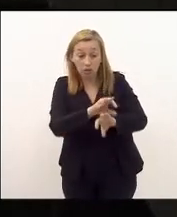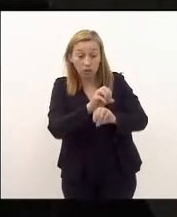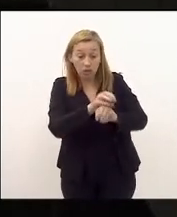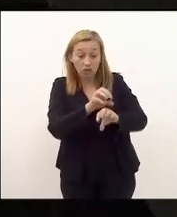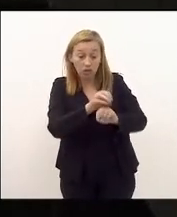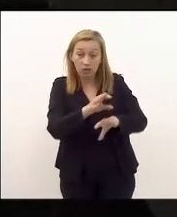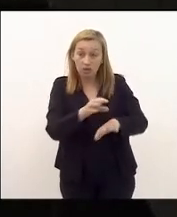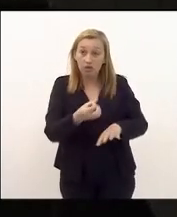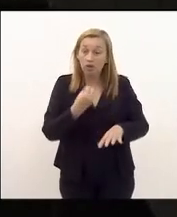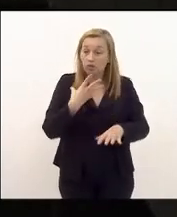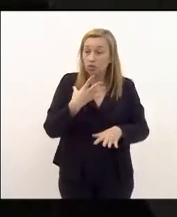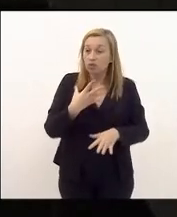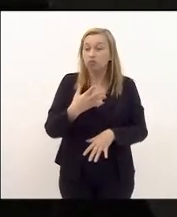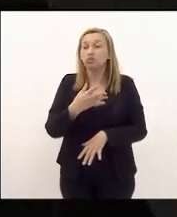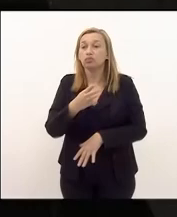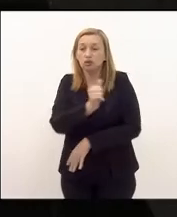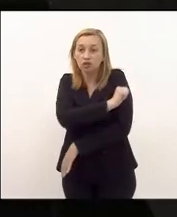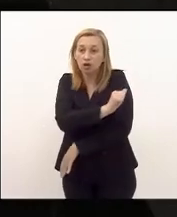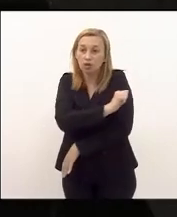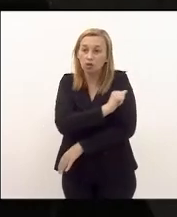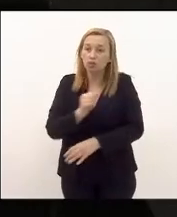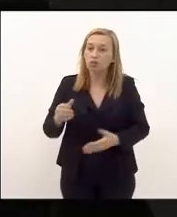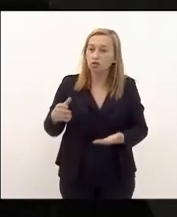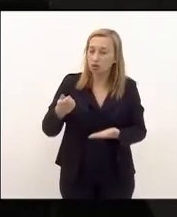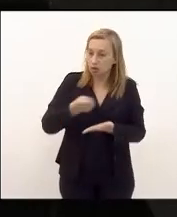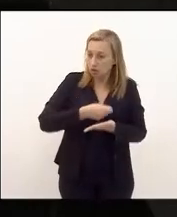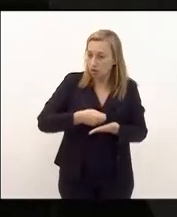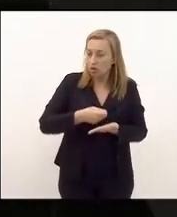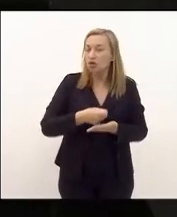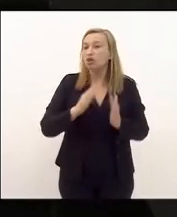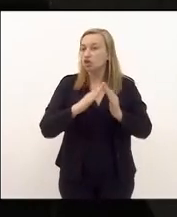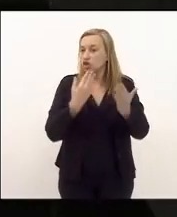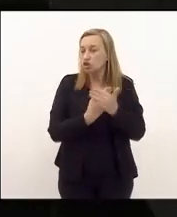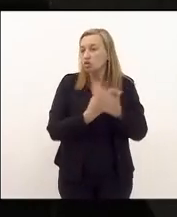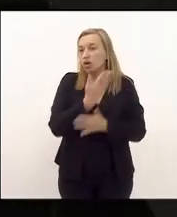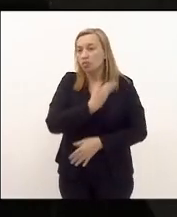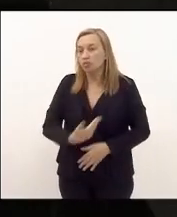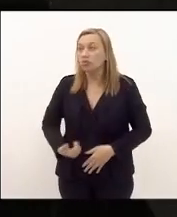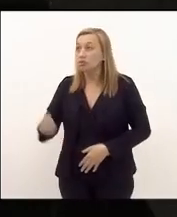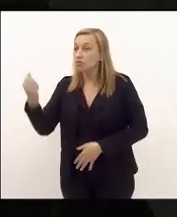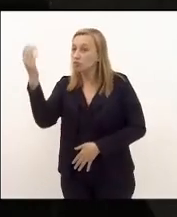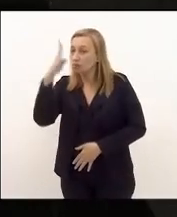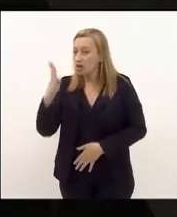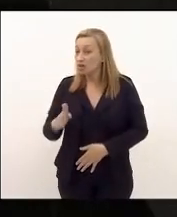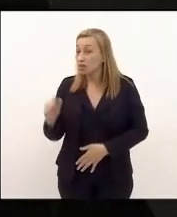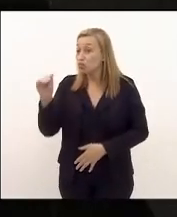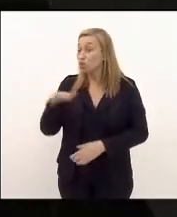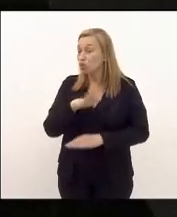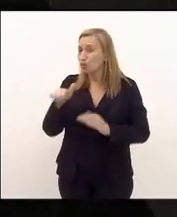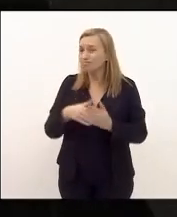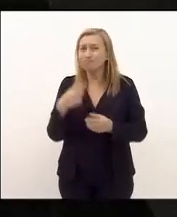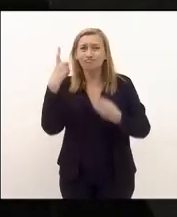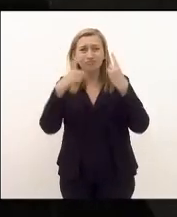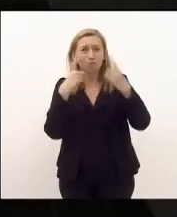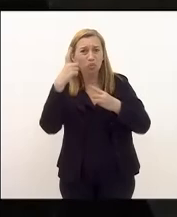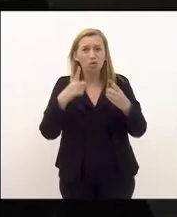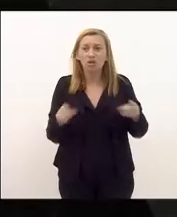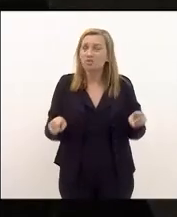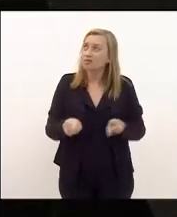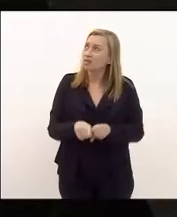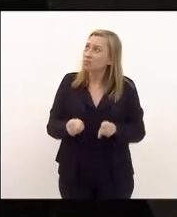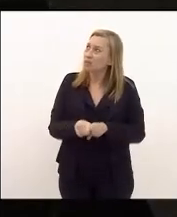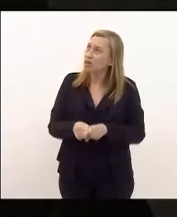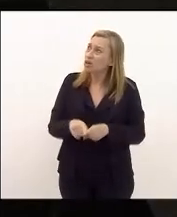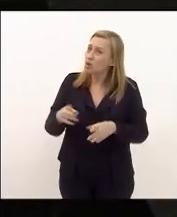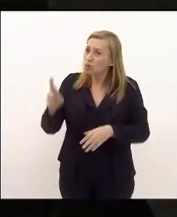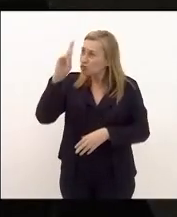boa parte dos estudantes matriculados em escolas públicas pelo Brasil inteiro. Então, assim, isso me preocupa. Ao mesmo tempo, é o chefe